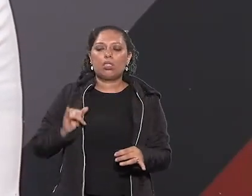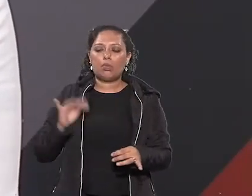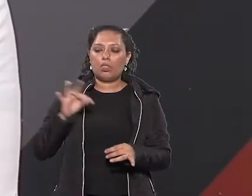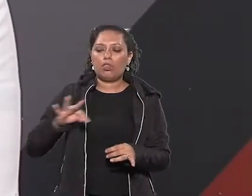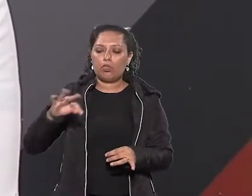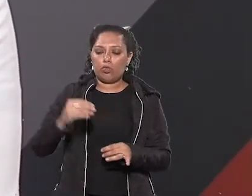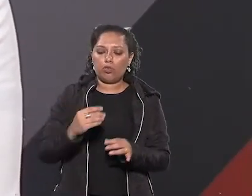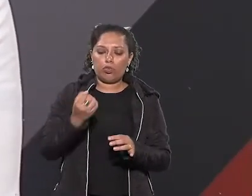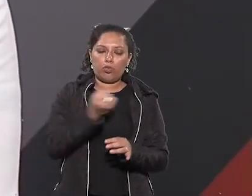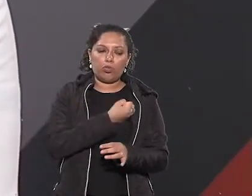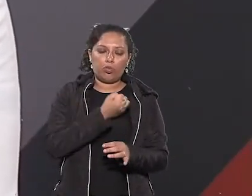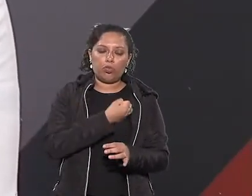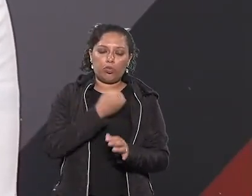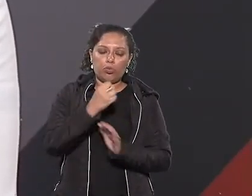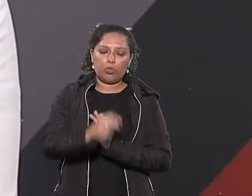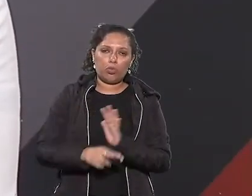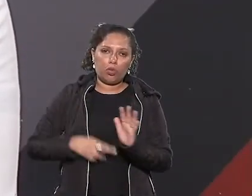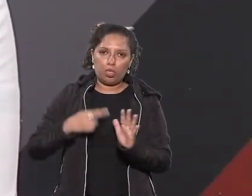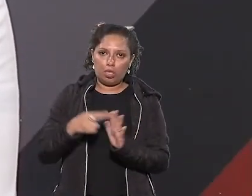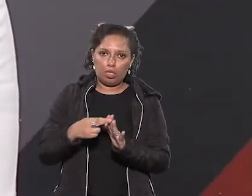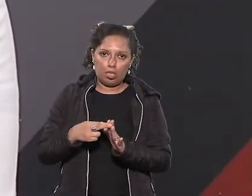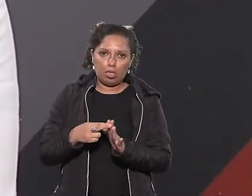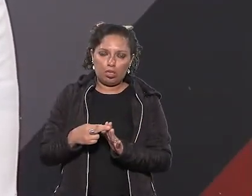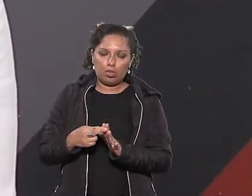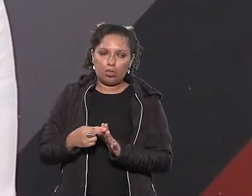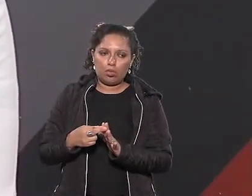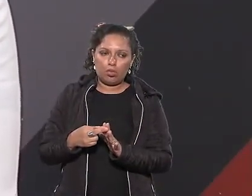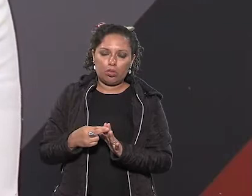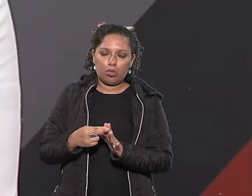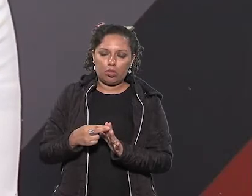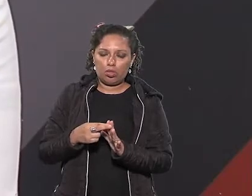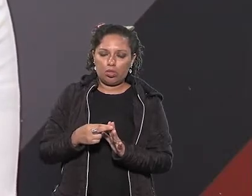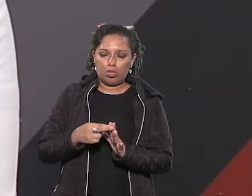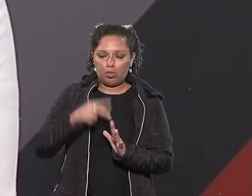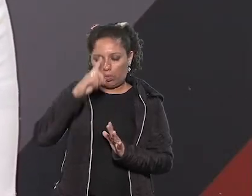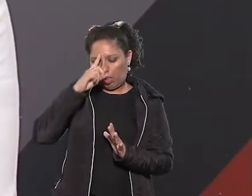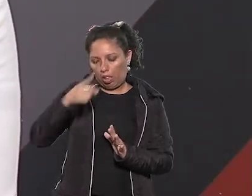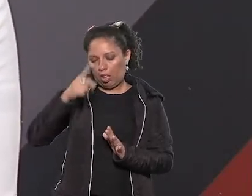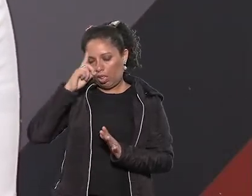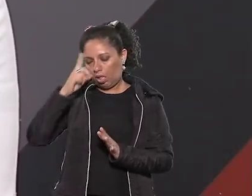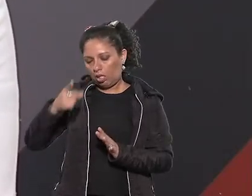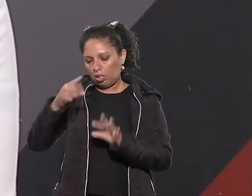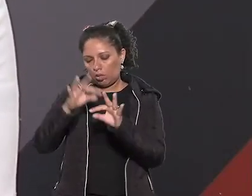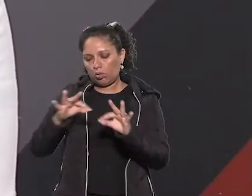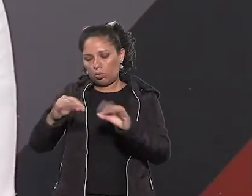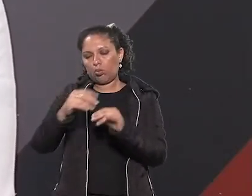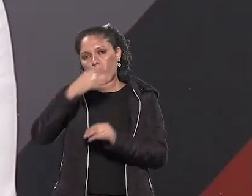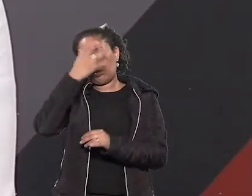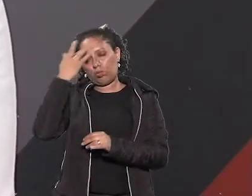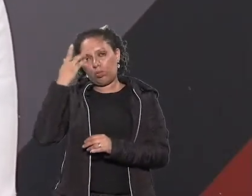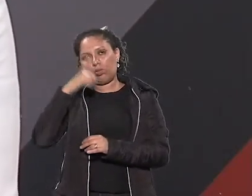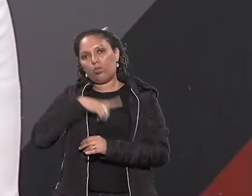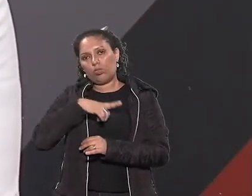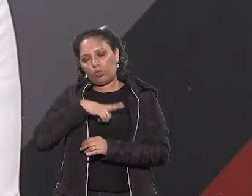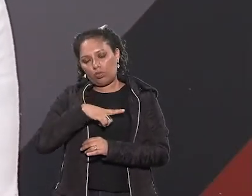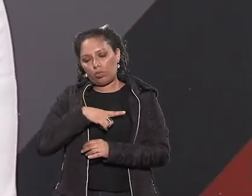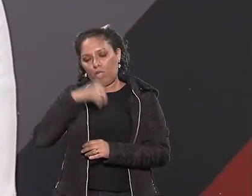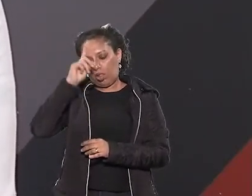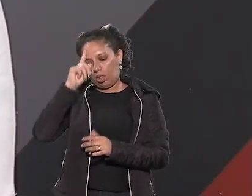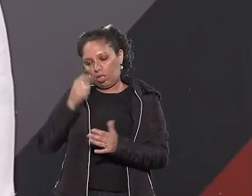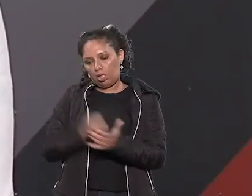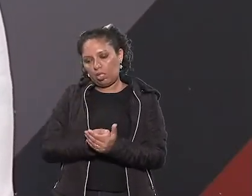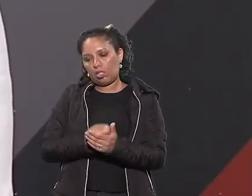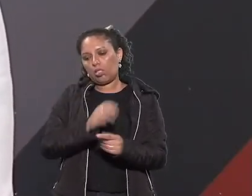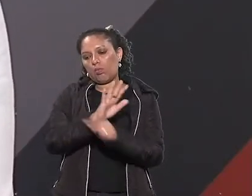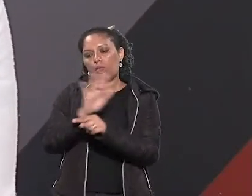e desses dados todos que estão lá compilados no relatório final, que estão sendo enviados para todas as pessoas que têm